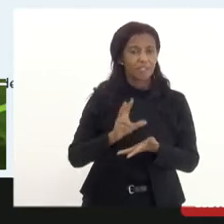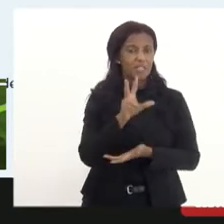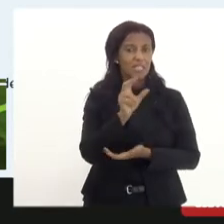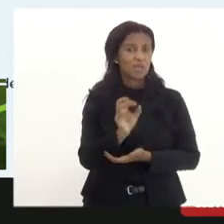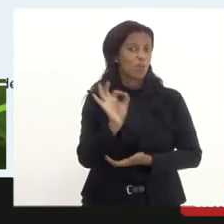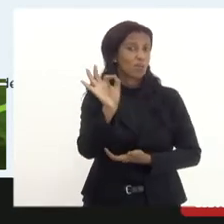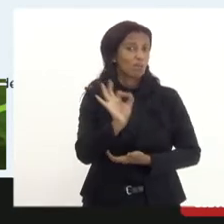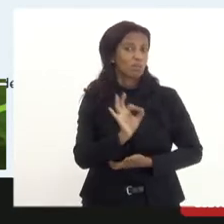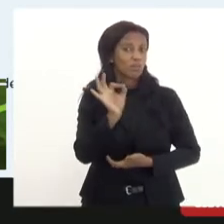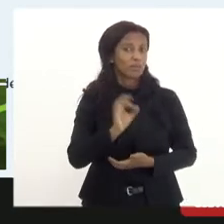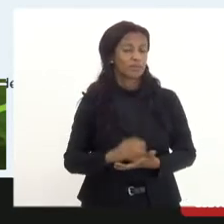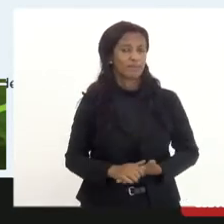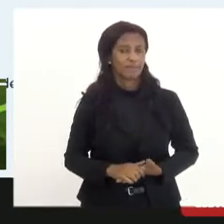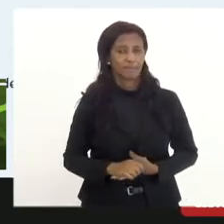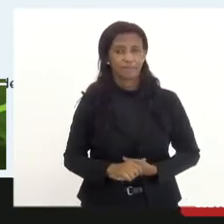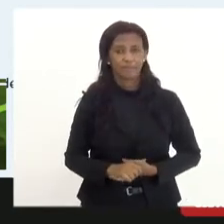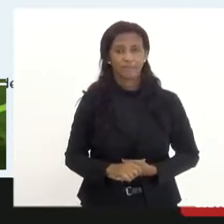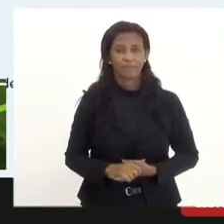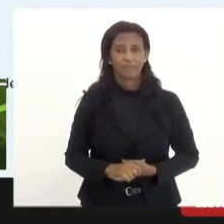50%,